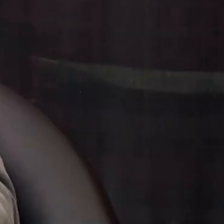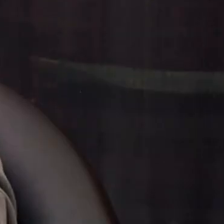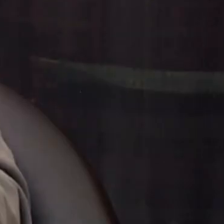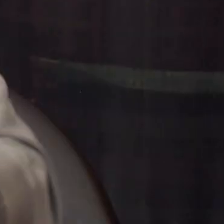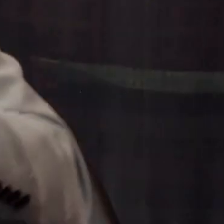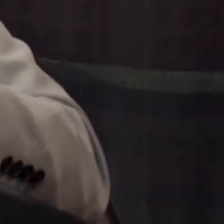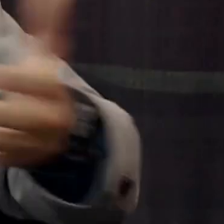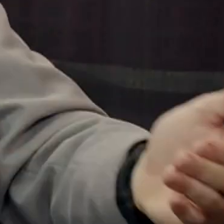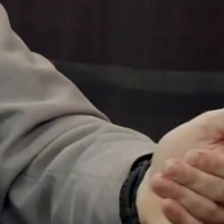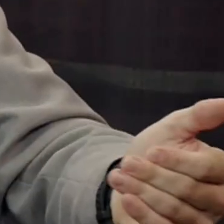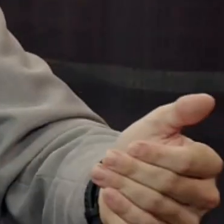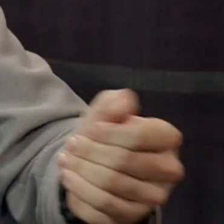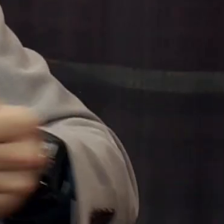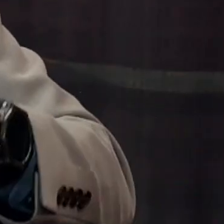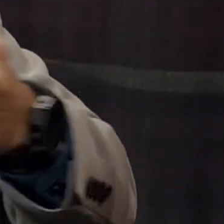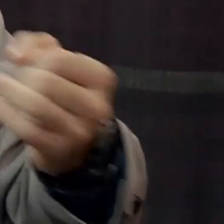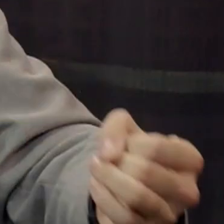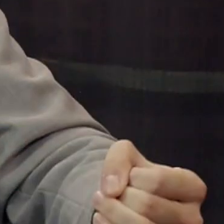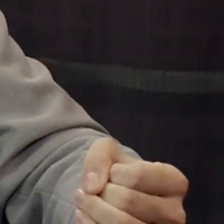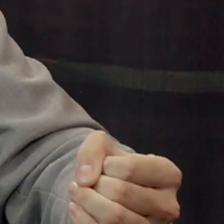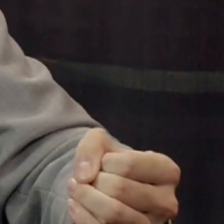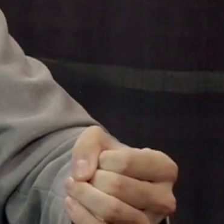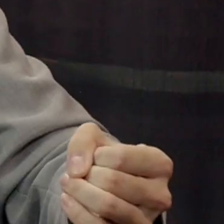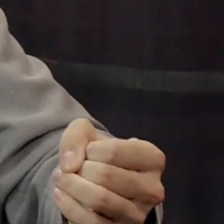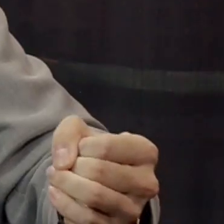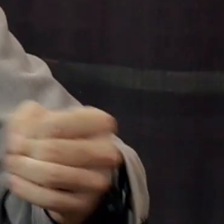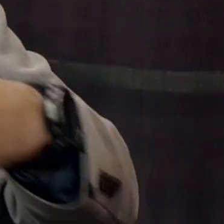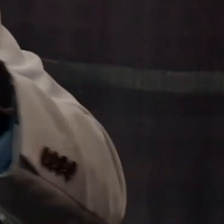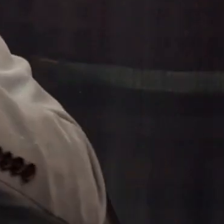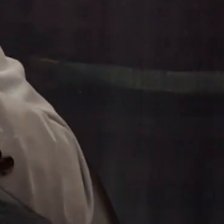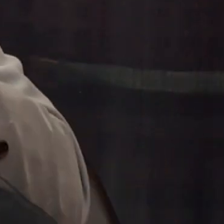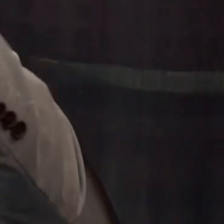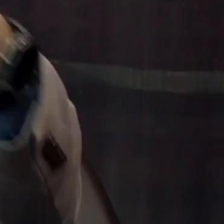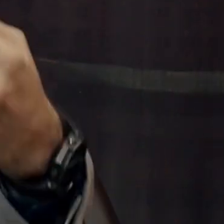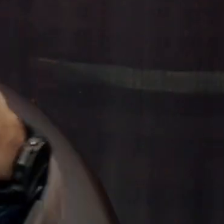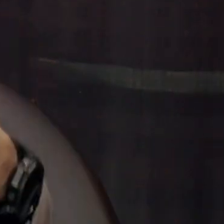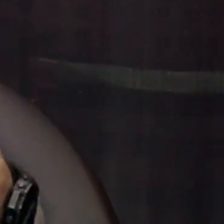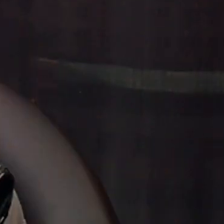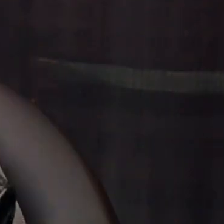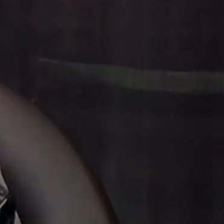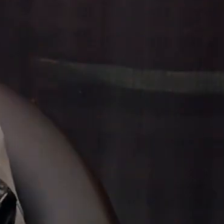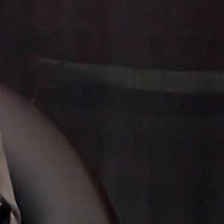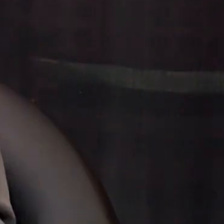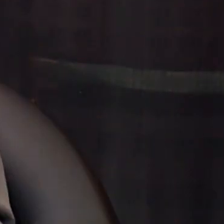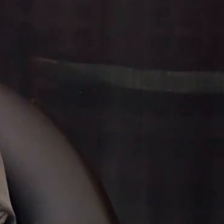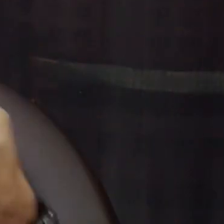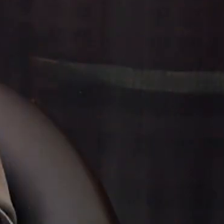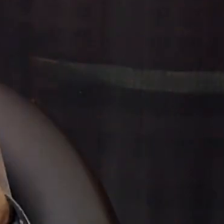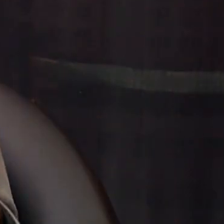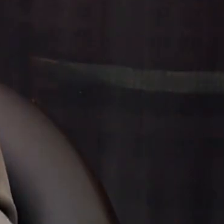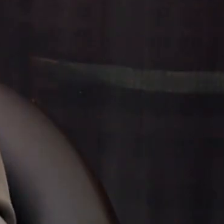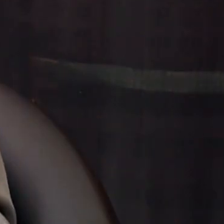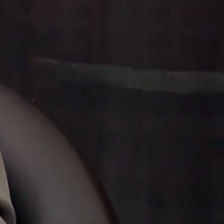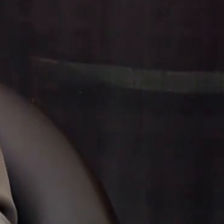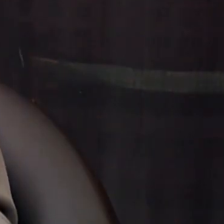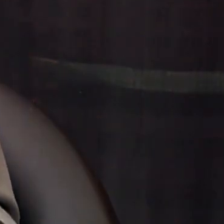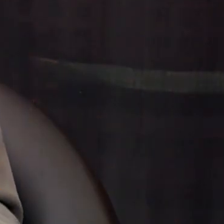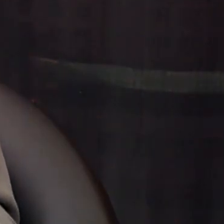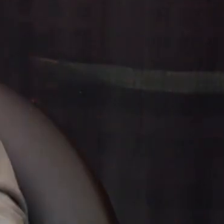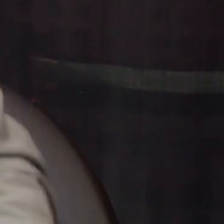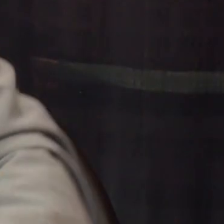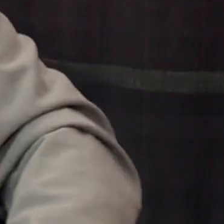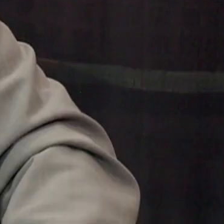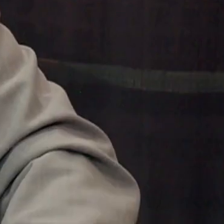é assim que a vida é. A pessoa que tá com você, se ela gosta de você, ela vai aceitar os seus hobbies, assim como você vai aceitar os hobbies dela. E isso vai tornar um relacionamento realmente